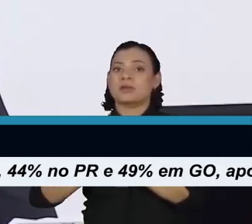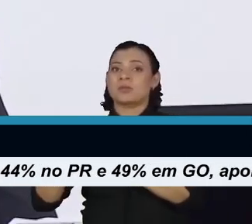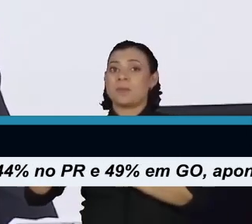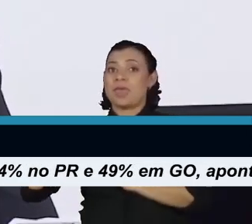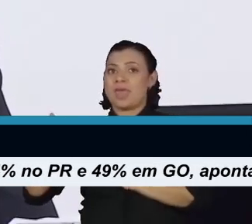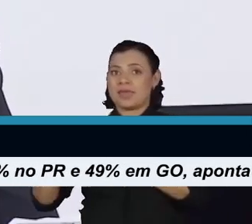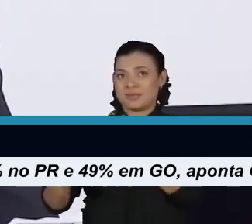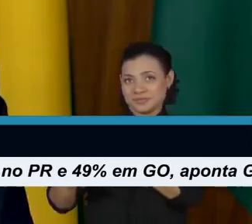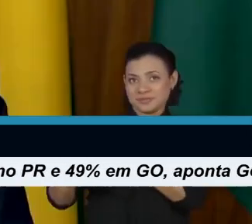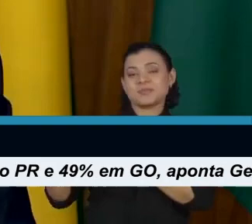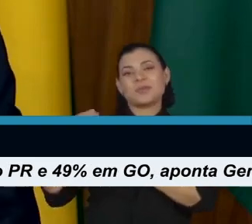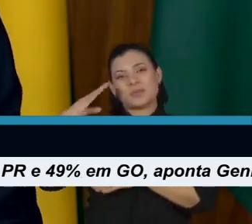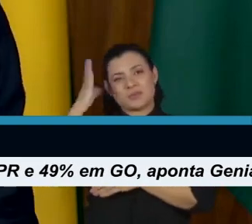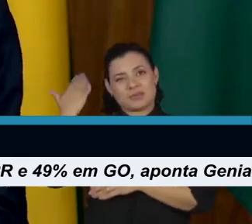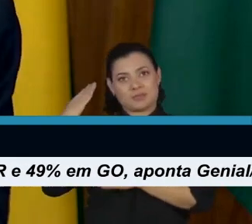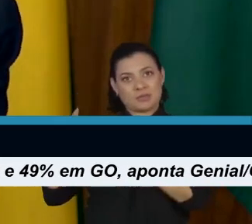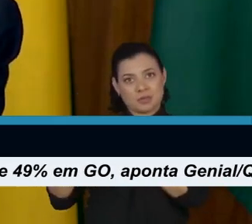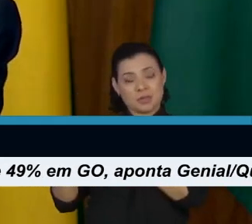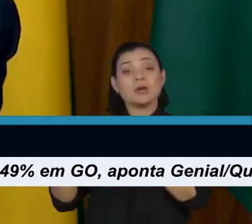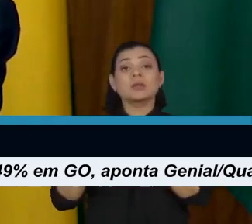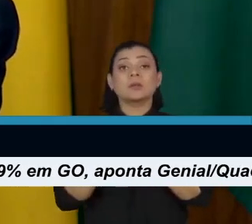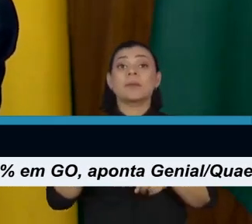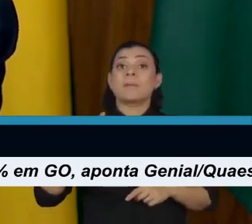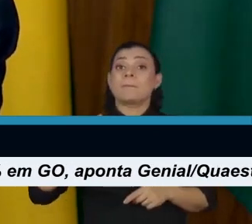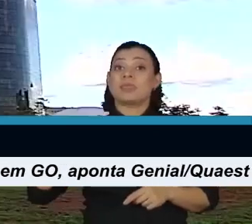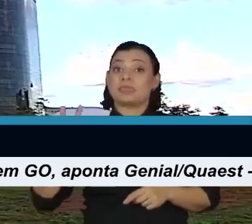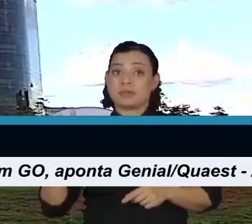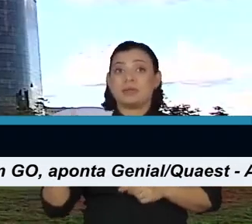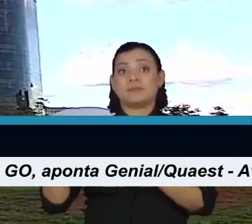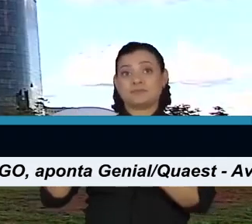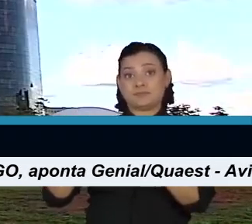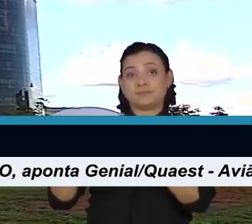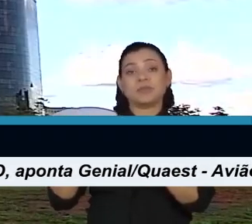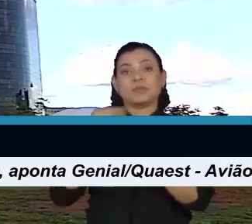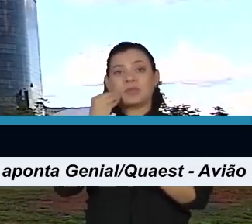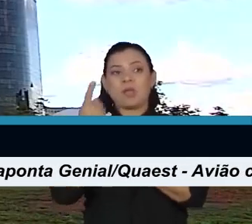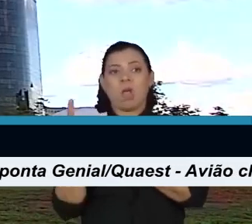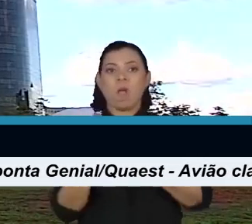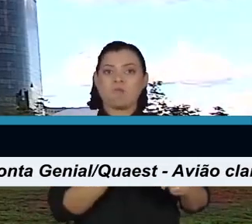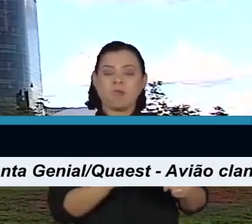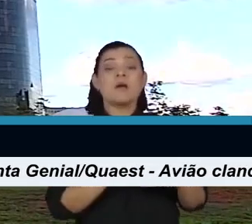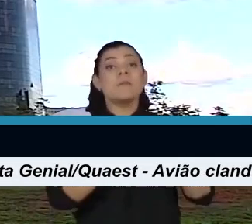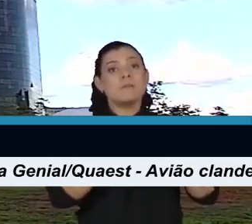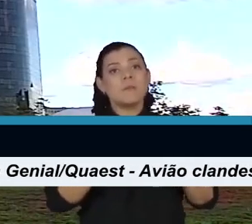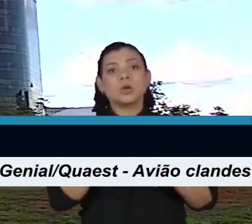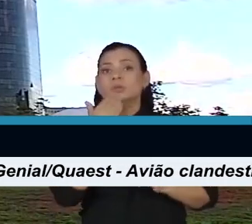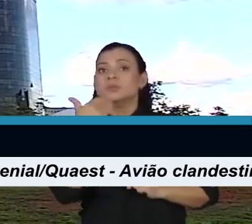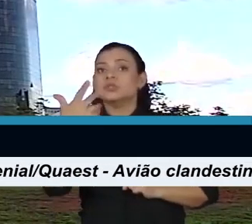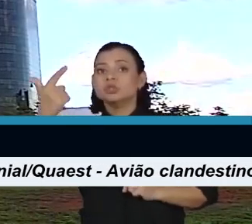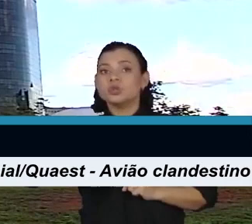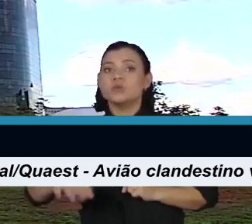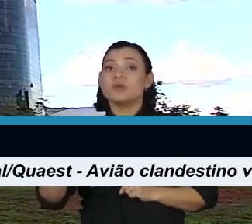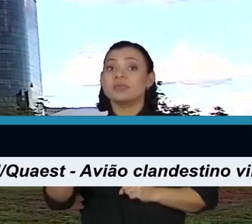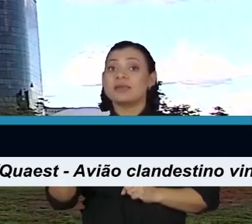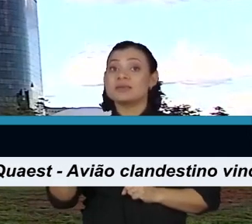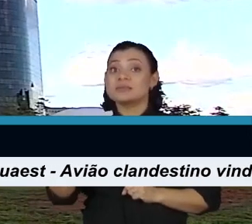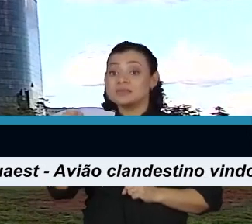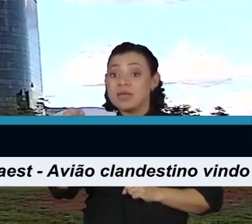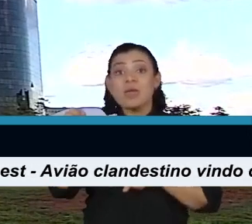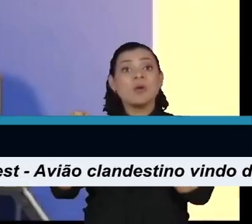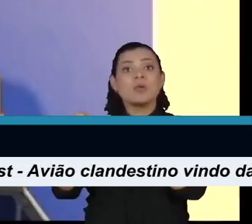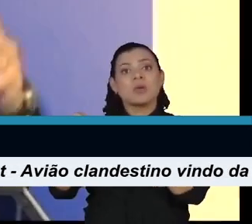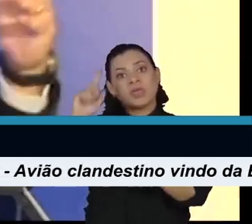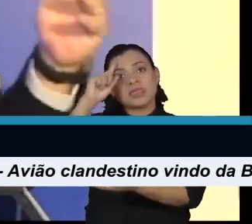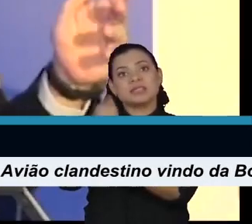ex-presidente Jair Bolsonaro e o PT do presidente Lula, podem recorrer ao TSE, que terá a palavra final no